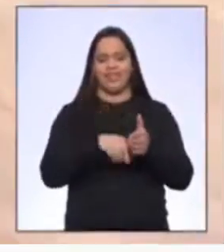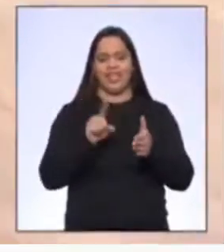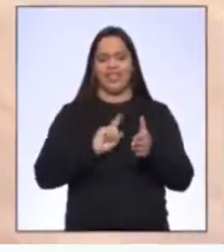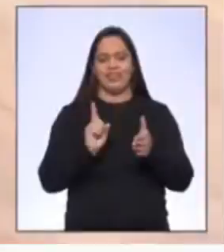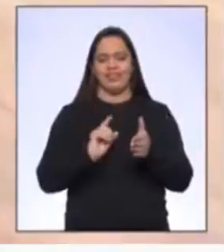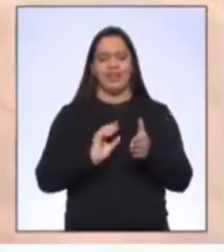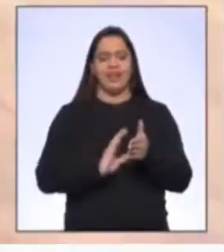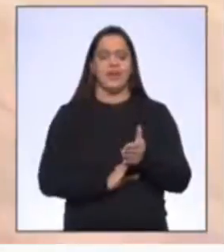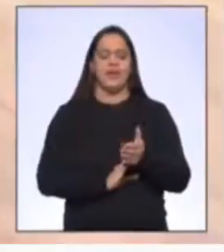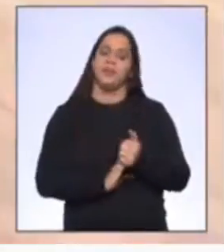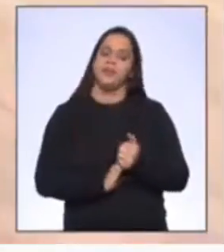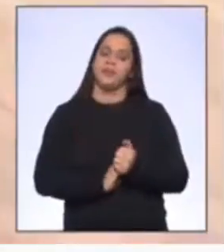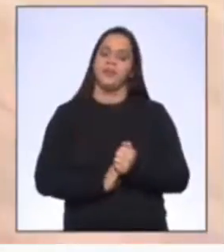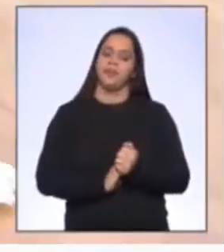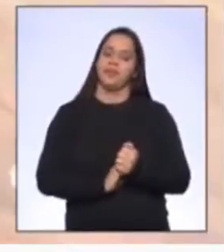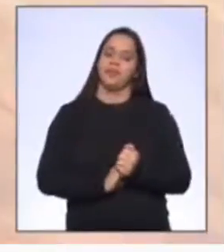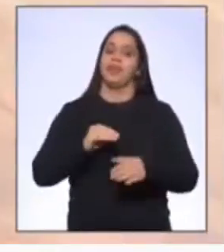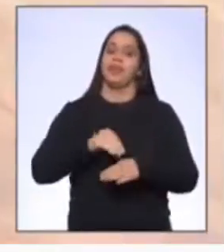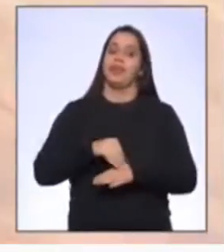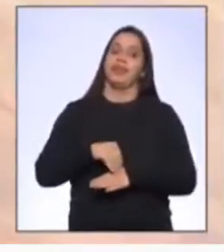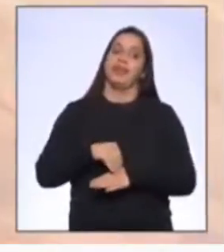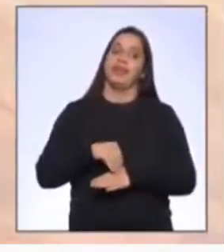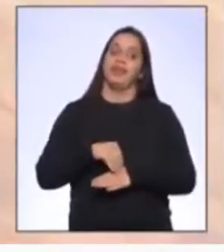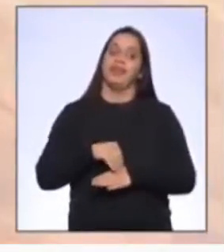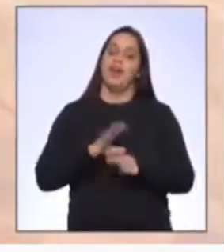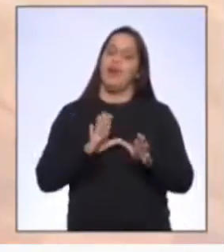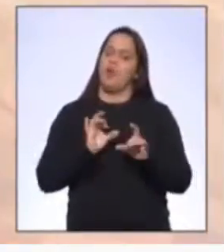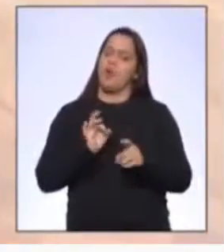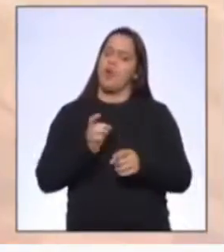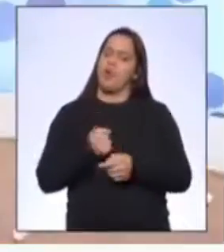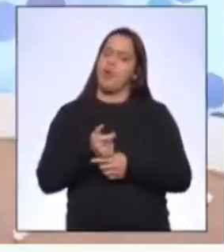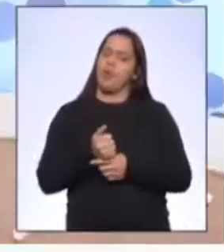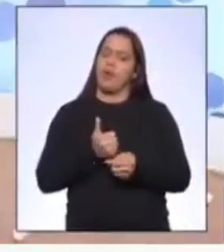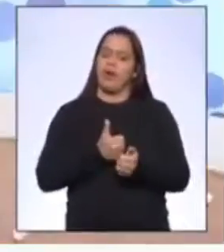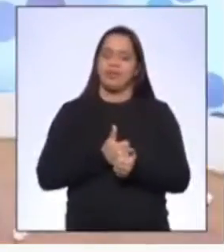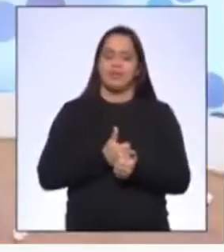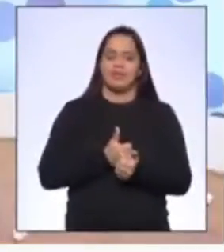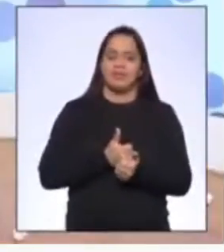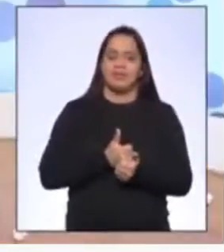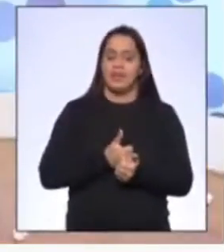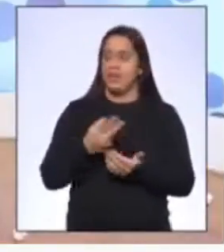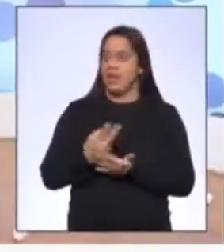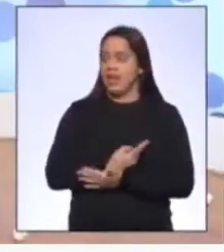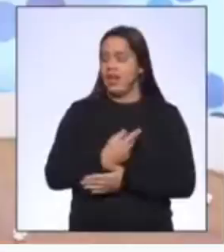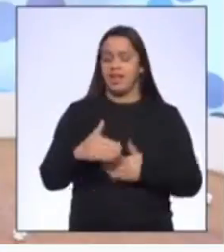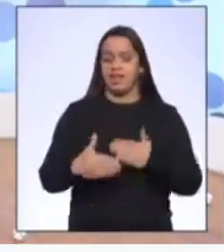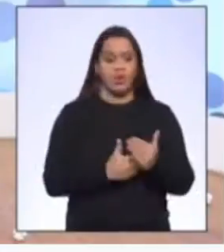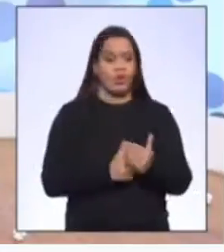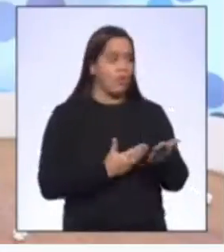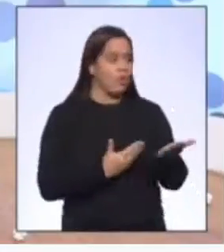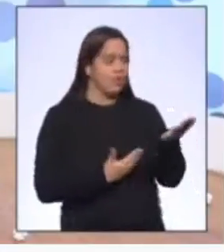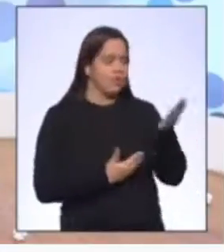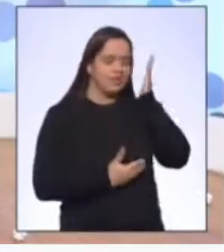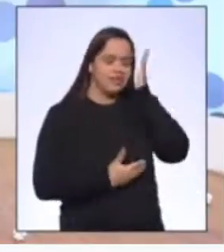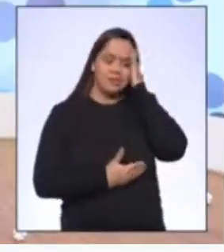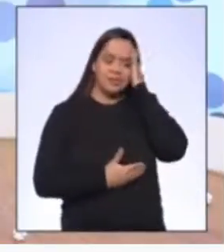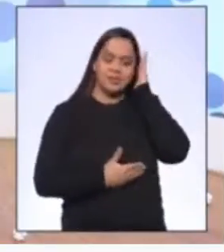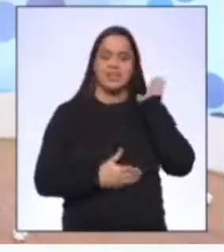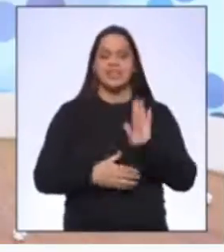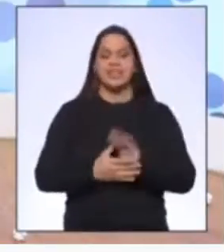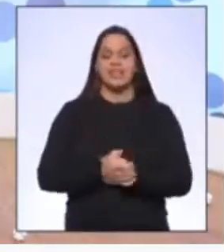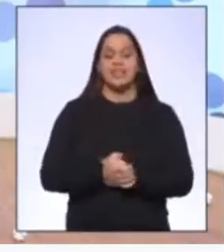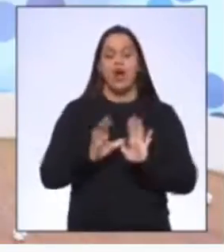e e se aproximou não seu jeito todo vocês vão tentar fazer